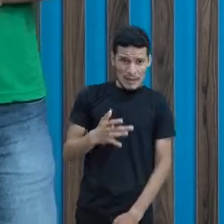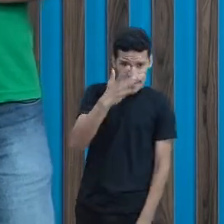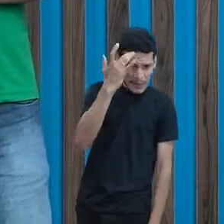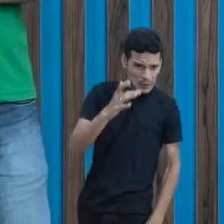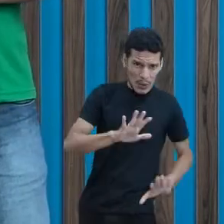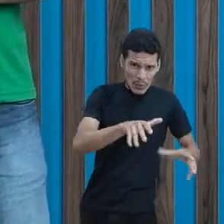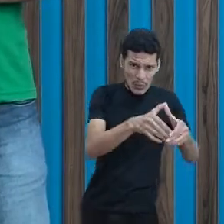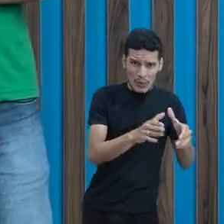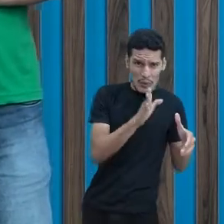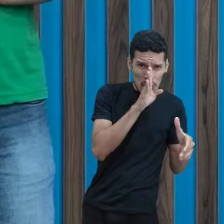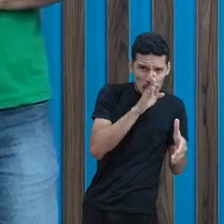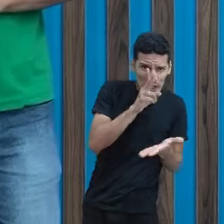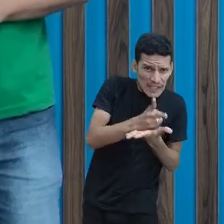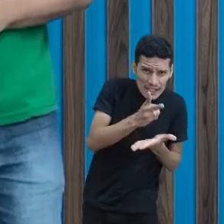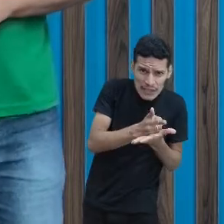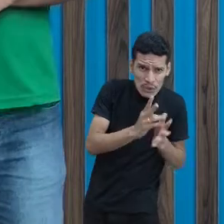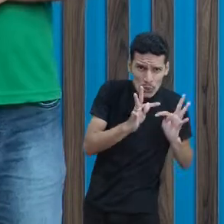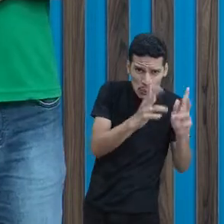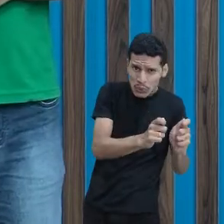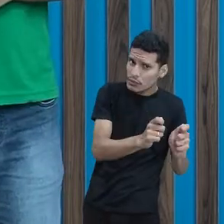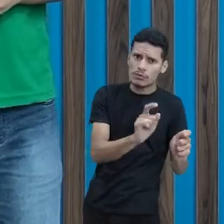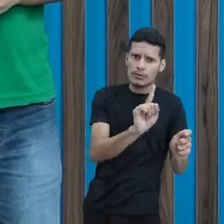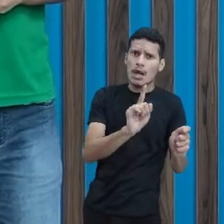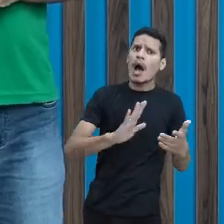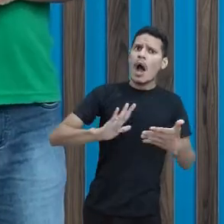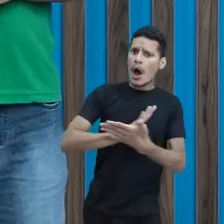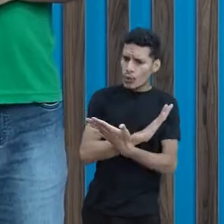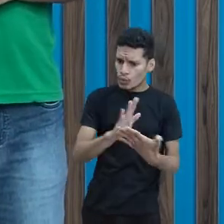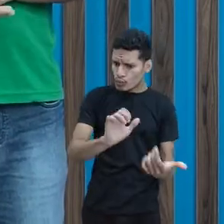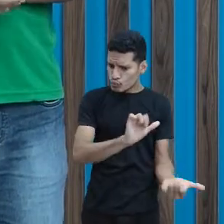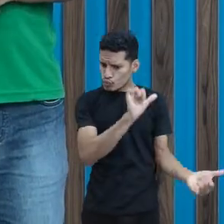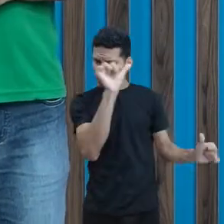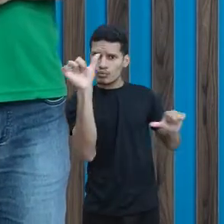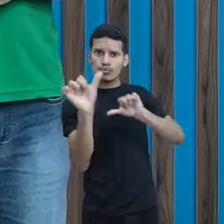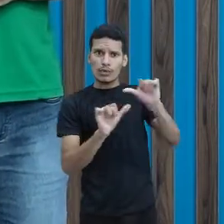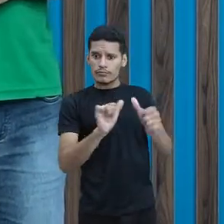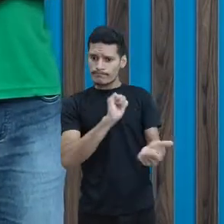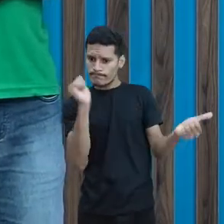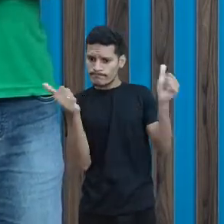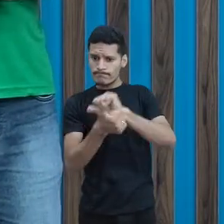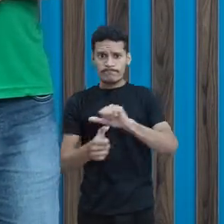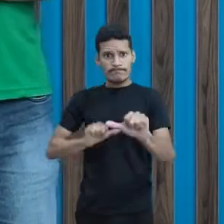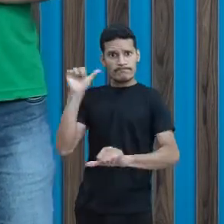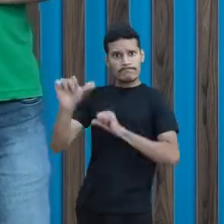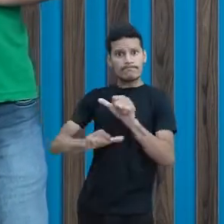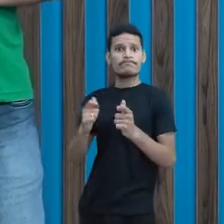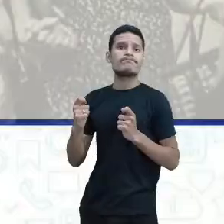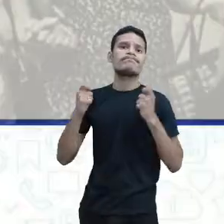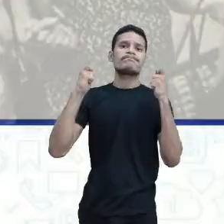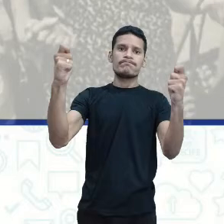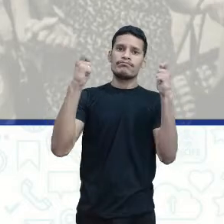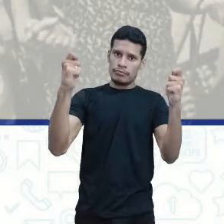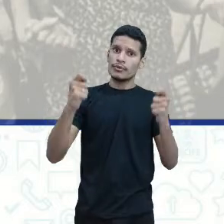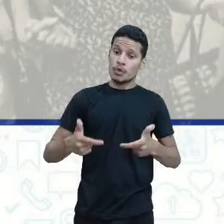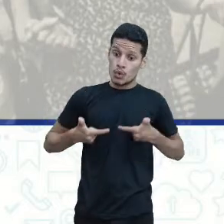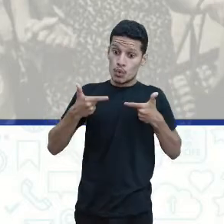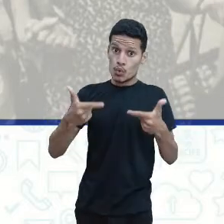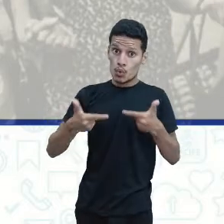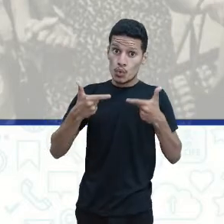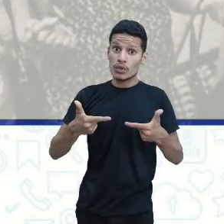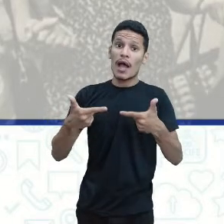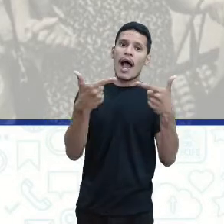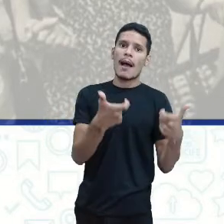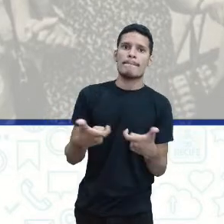ali só observando. Alguns foram até para a radicalização da luta. Então é esse o destaque aqui nosso agora, a luta